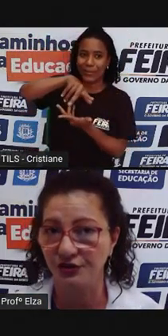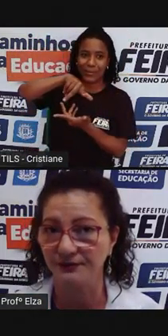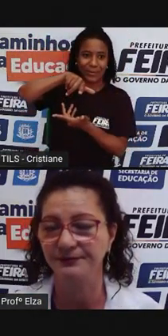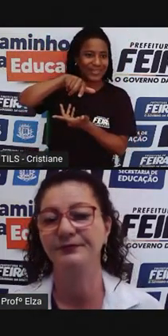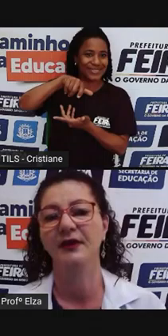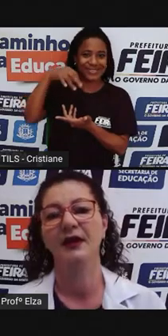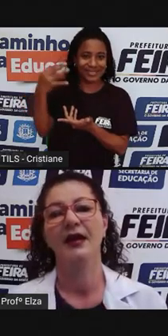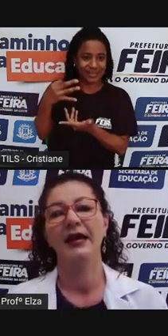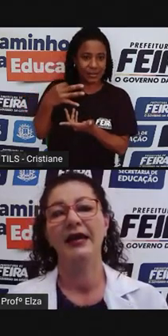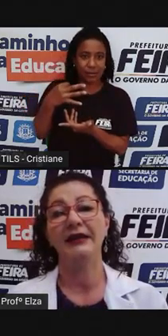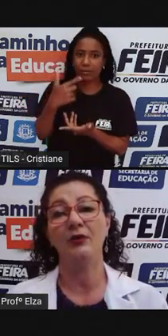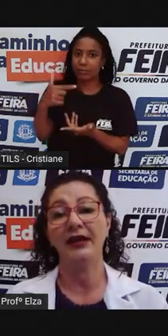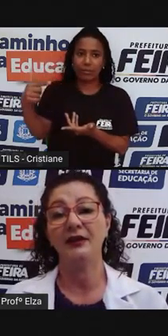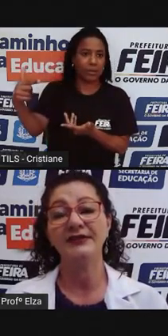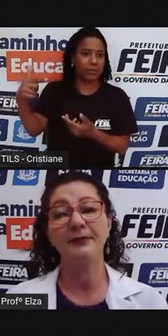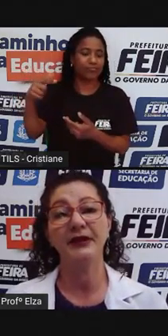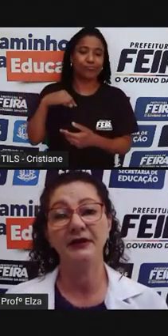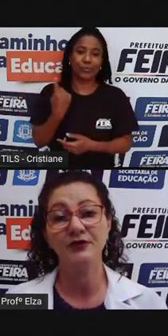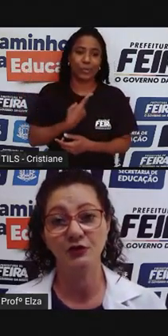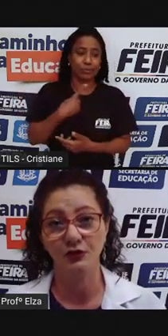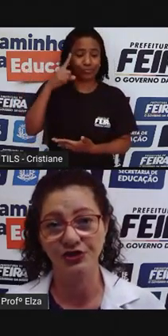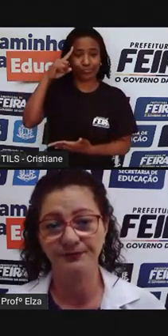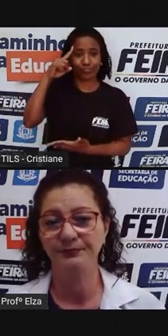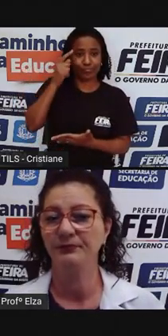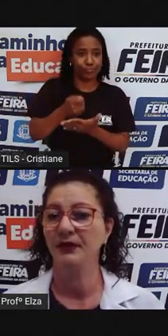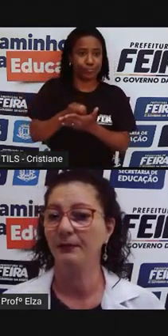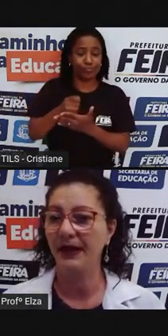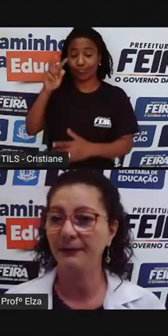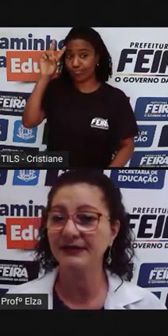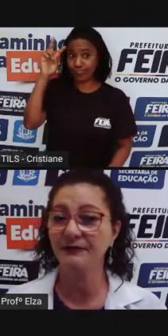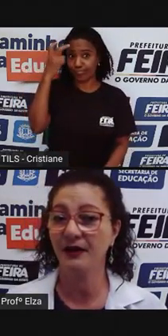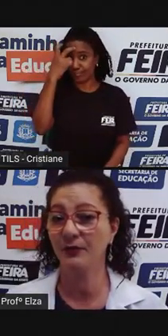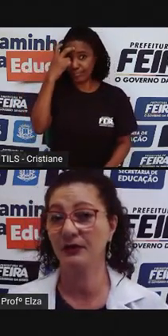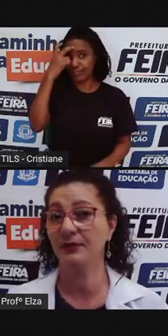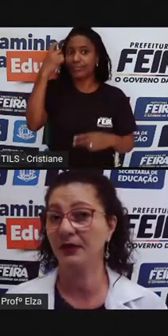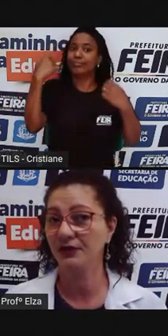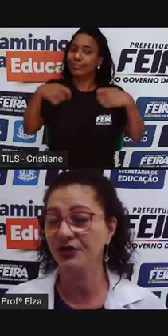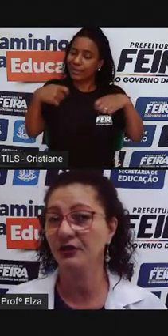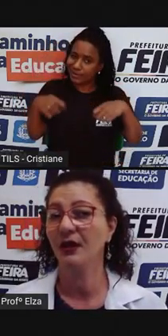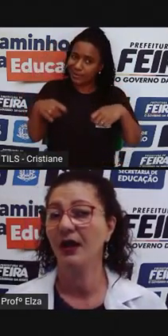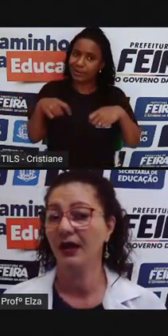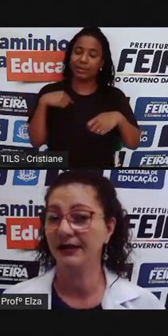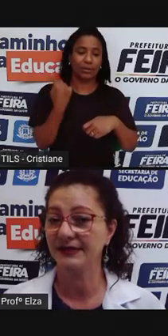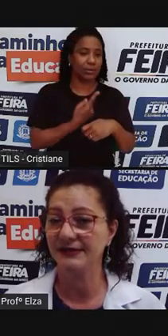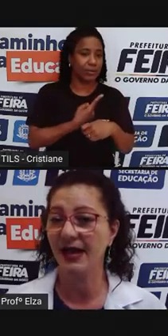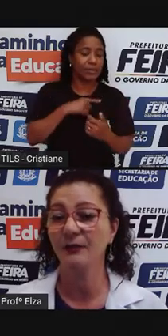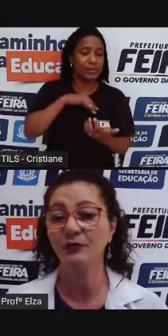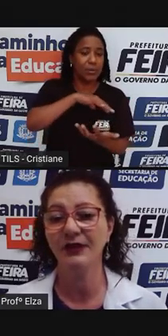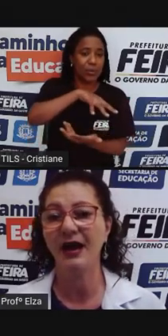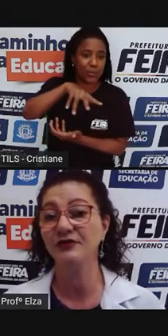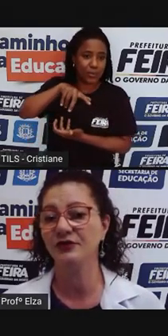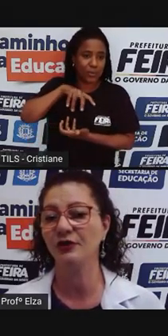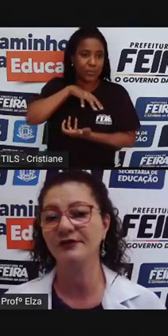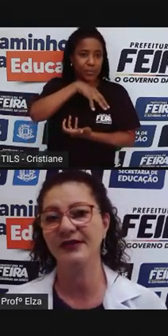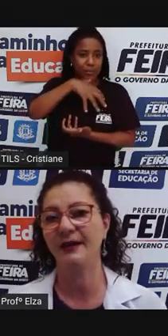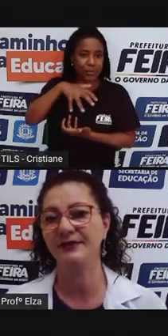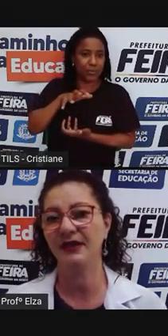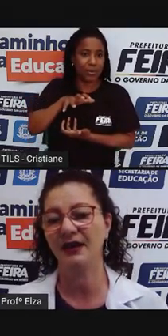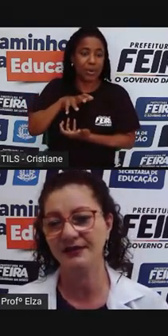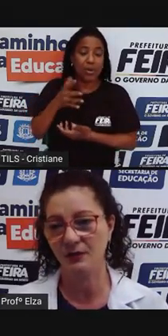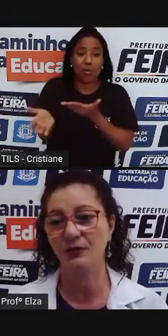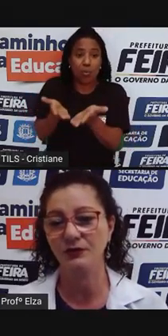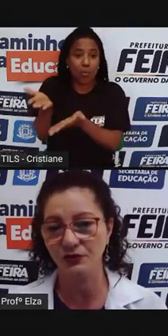atitude. Então, o que é que nós aprendemos hoje? Que para preservar o meio ambiente, é necessário mudarmos os nossos